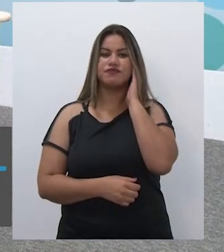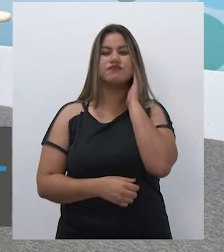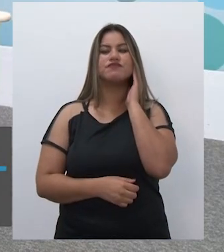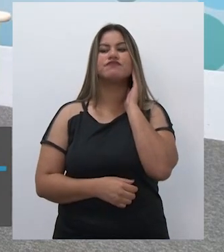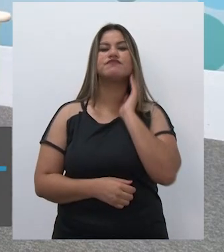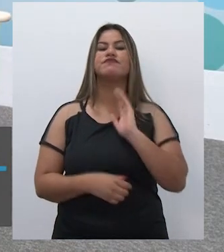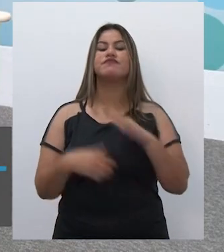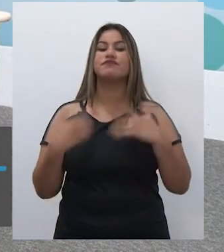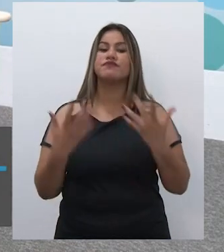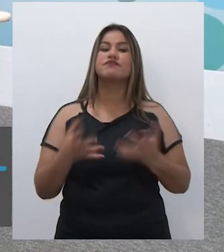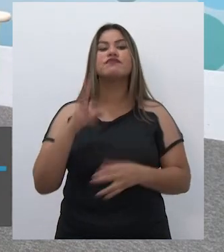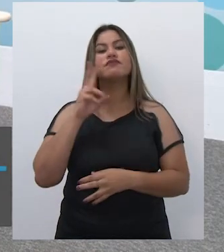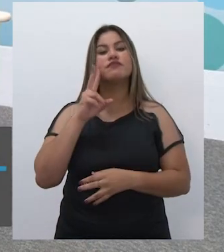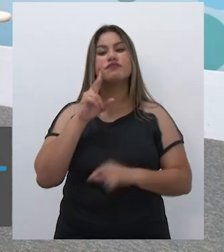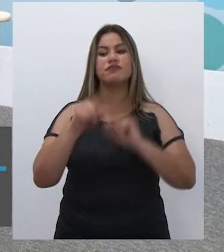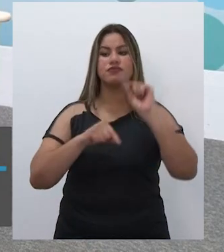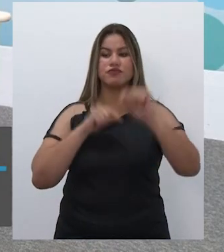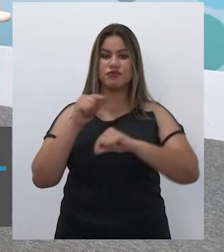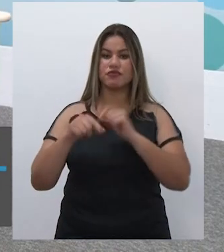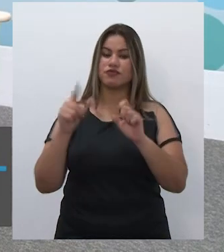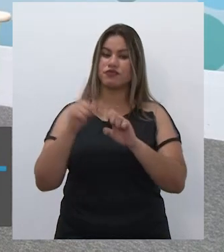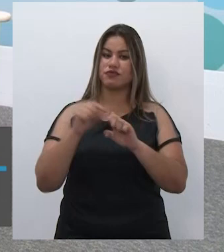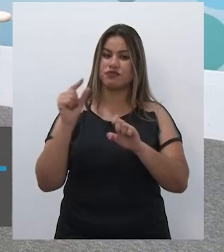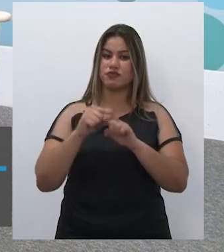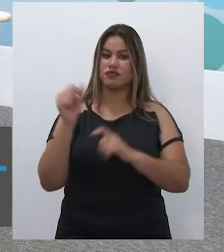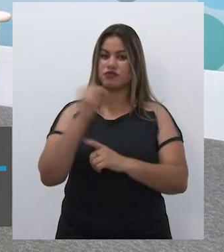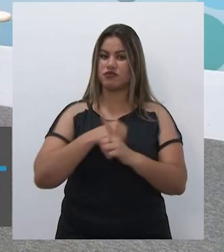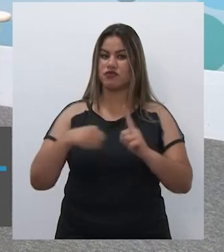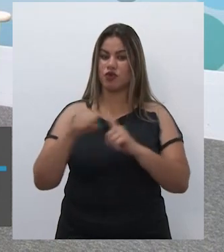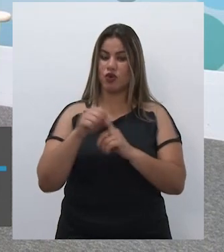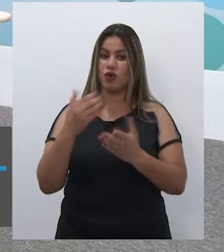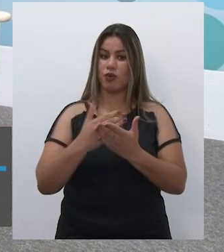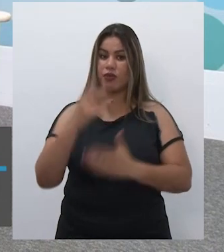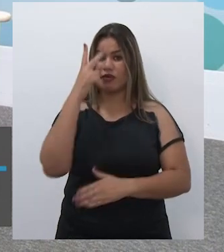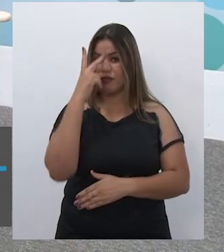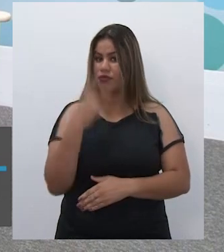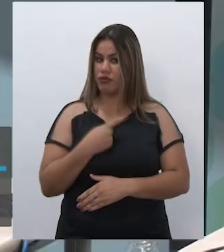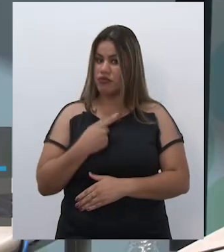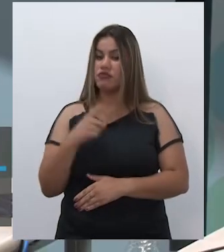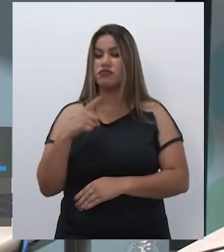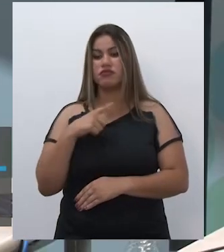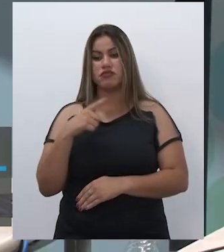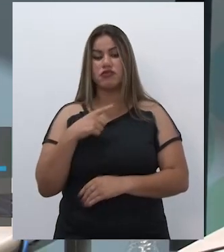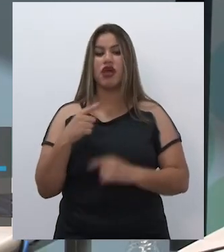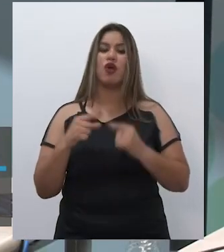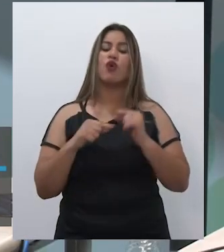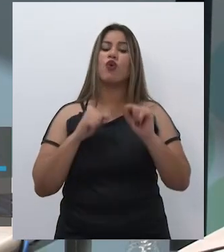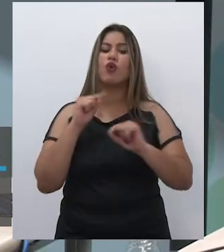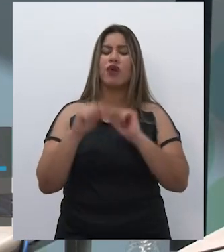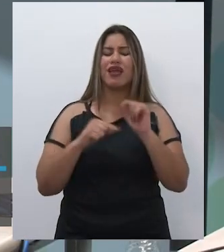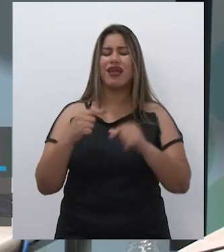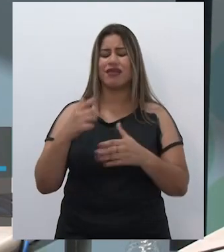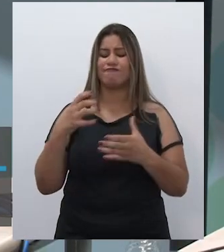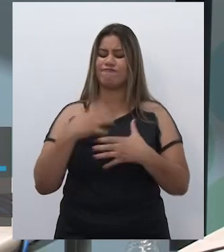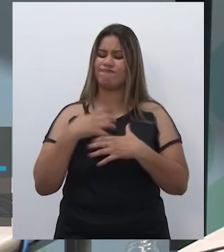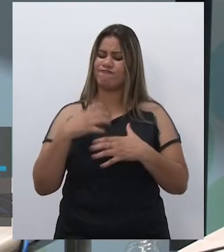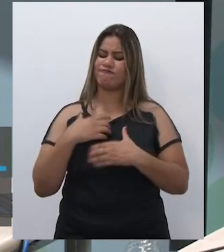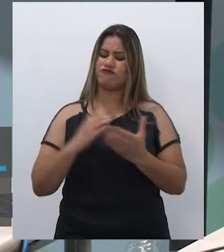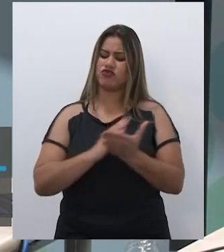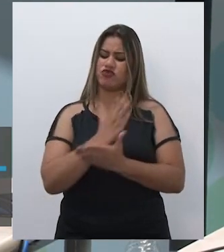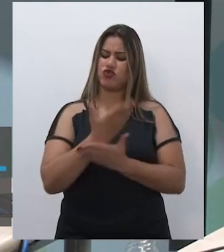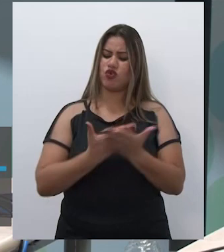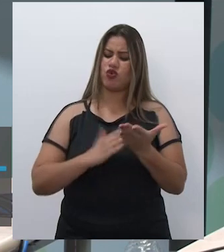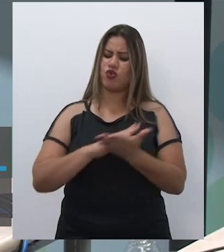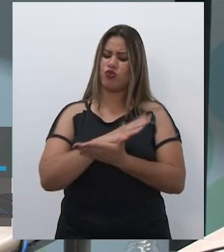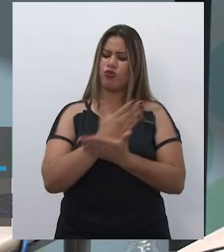lembrando que o empreendedorismo social, ele começa na gente, não é, Sim. professor Anderson? Em algo que está incomodando a gente. E assim,